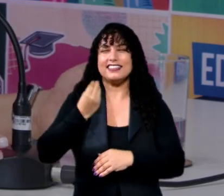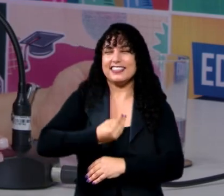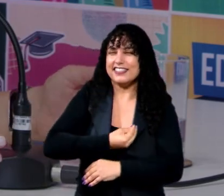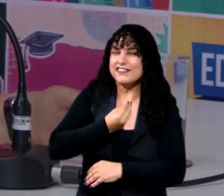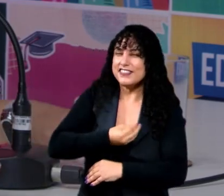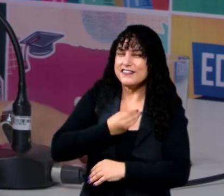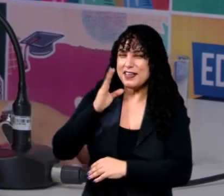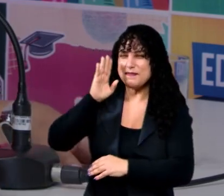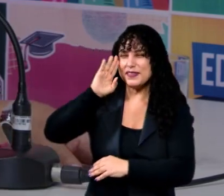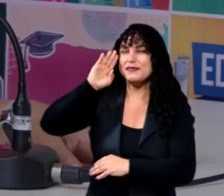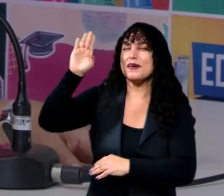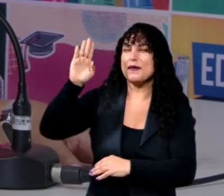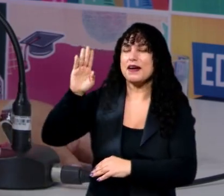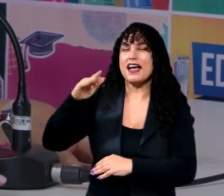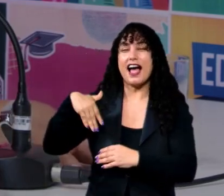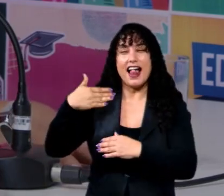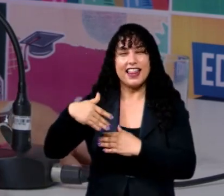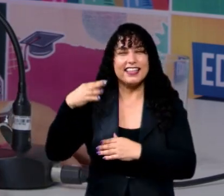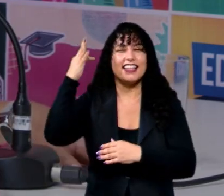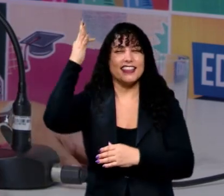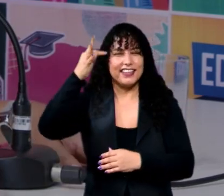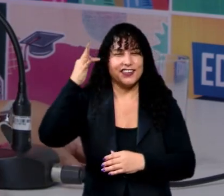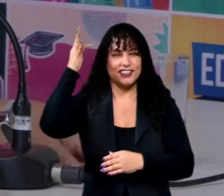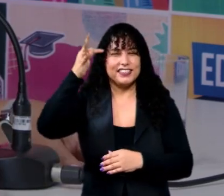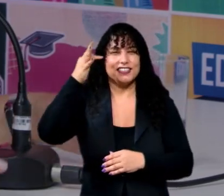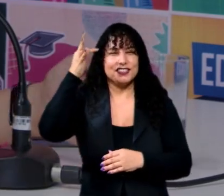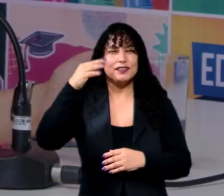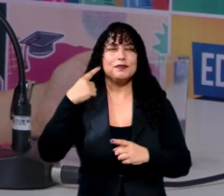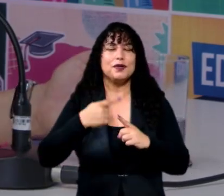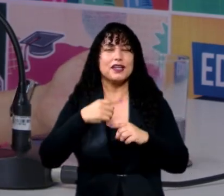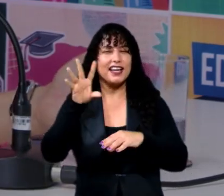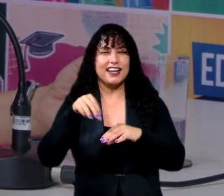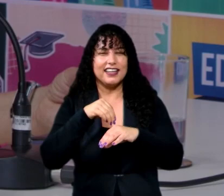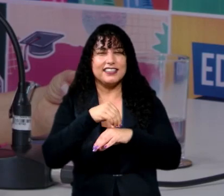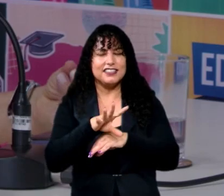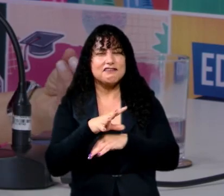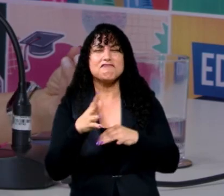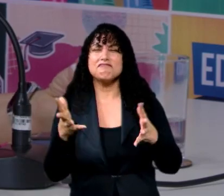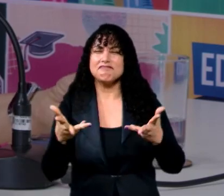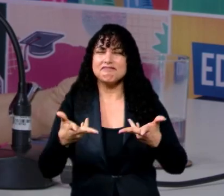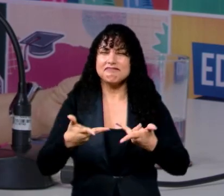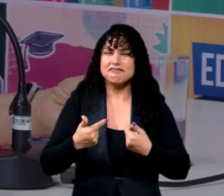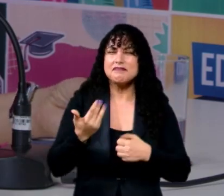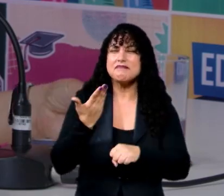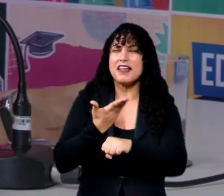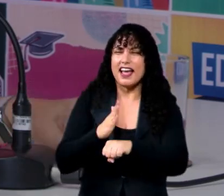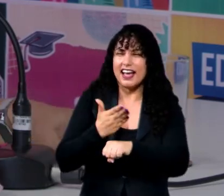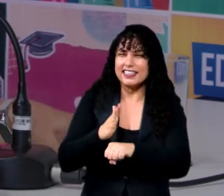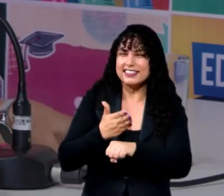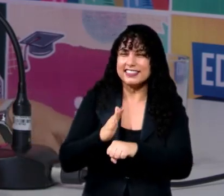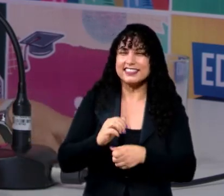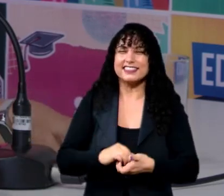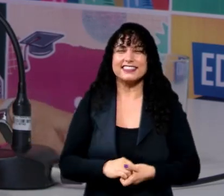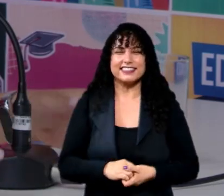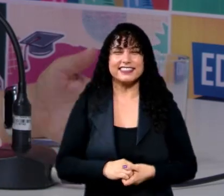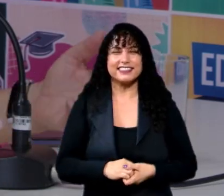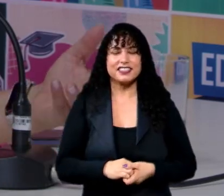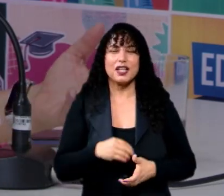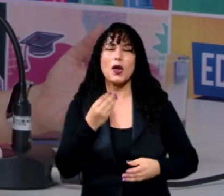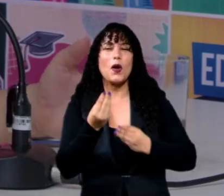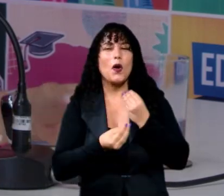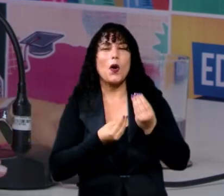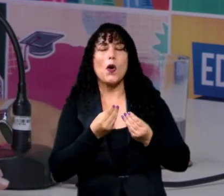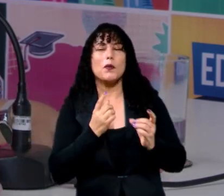viver principalmente, né, além das teorias, porque as dicas foram tão preciosas e práticas, de